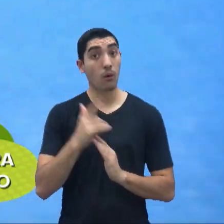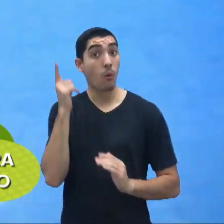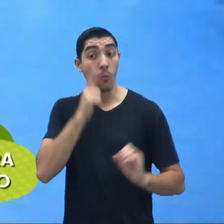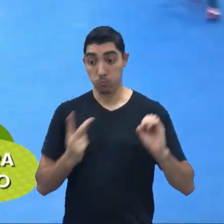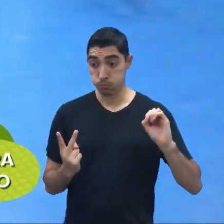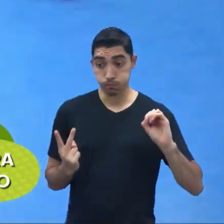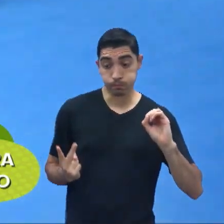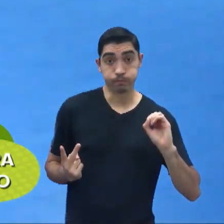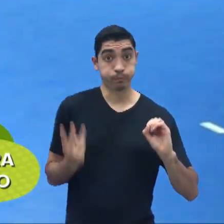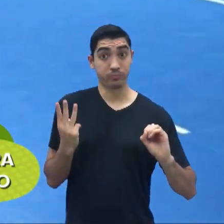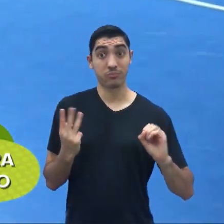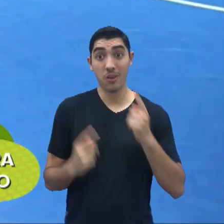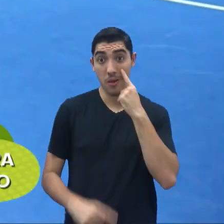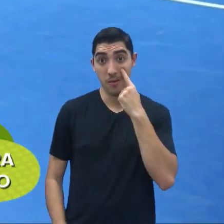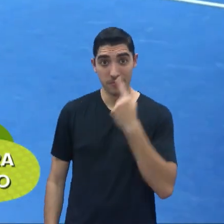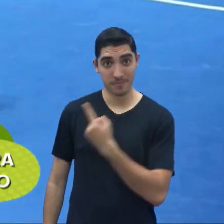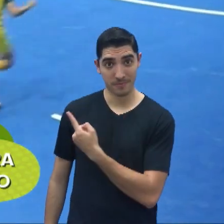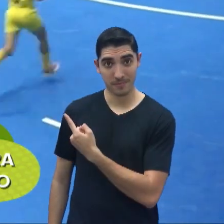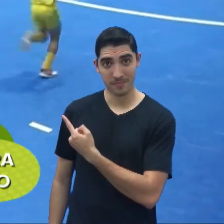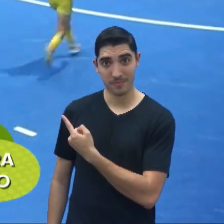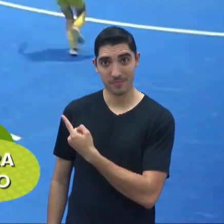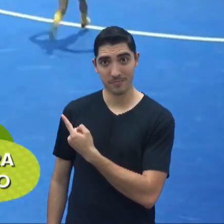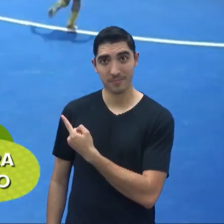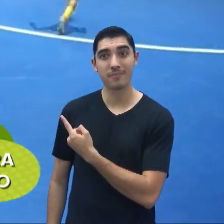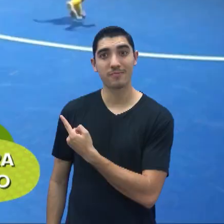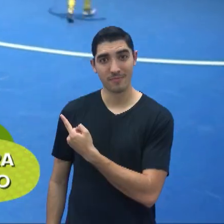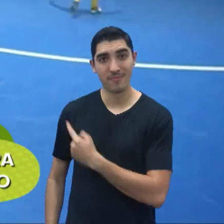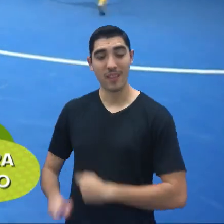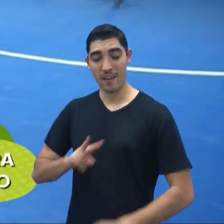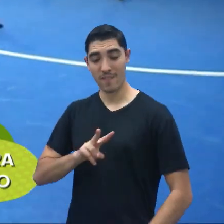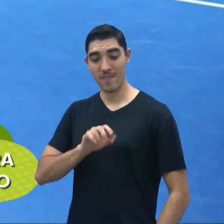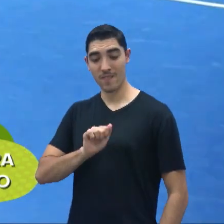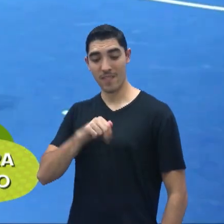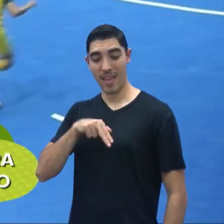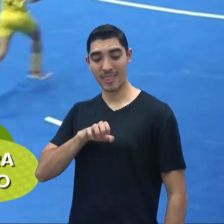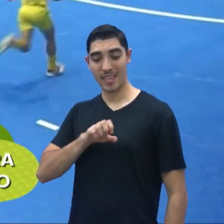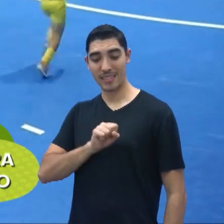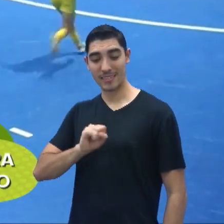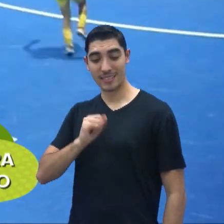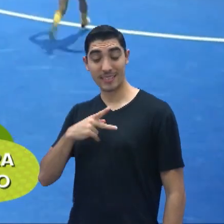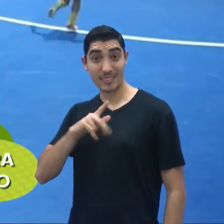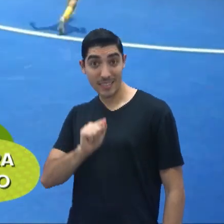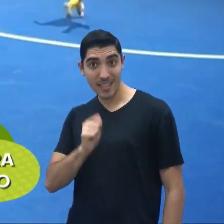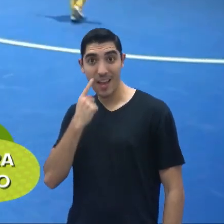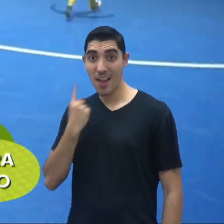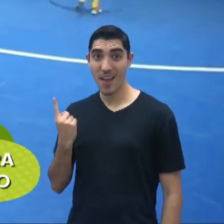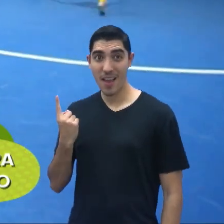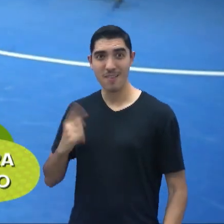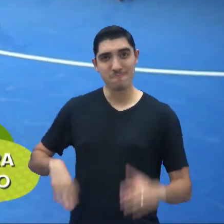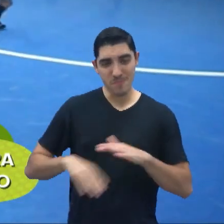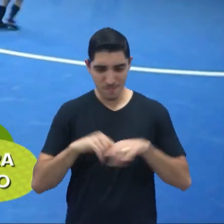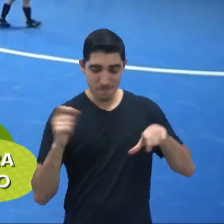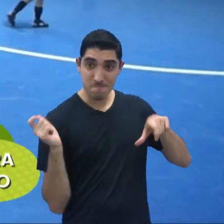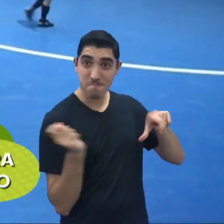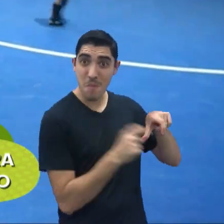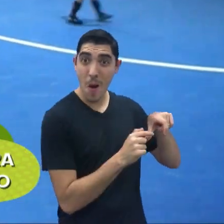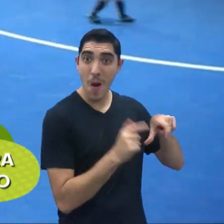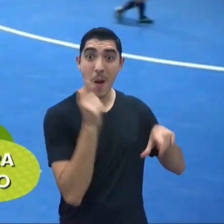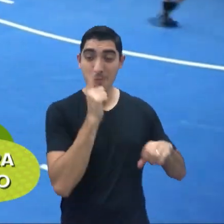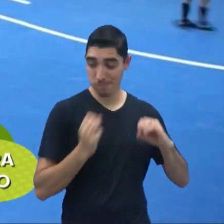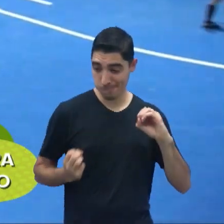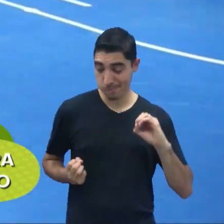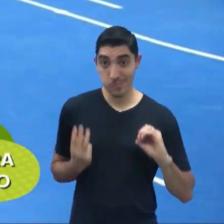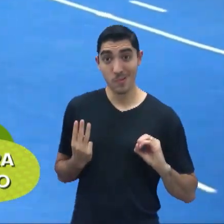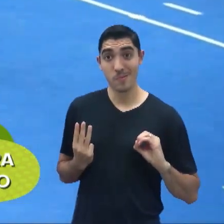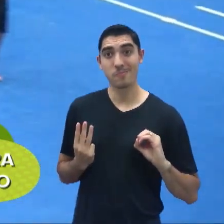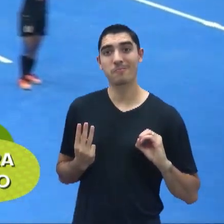Lígia puxou contra-ataque, abriu para Vanessinha, que deu de bico, e a goleira Ana Beatriz falhou. Era o terceiro do São José, Vanessinha.